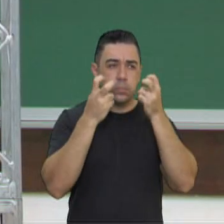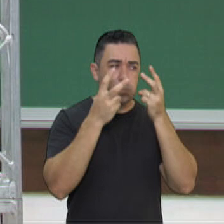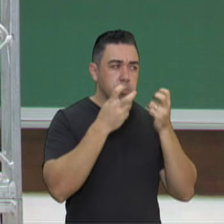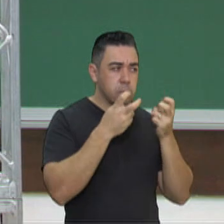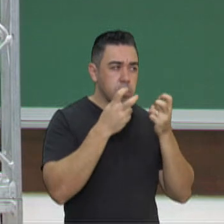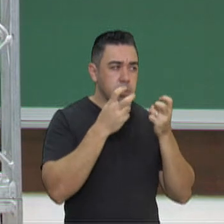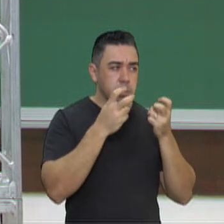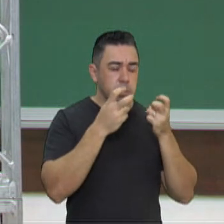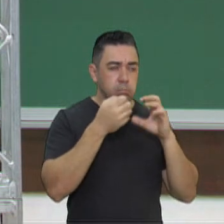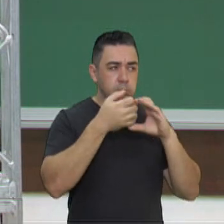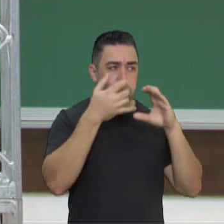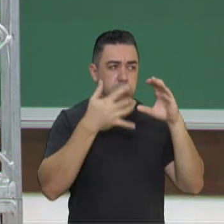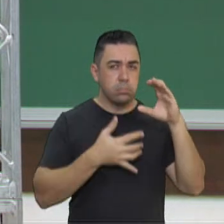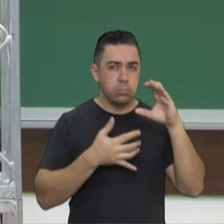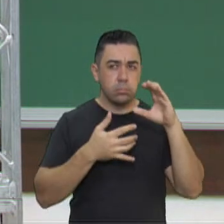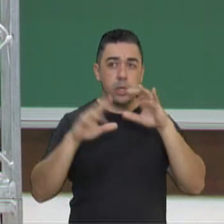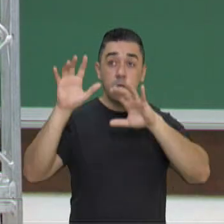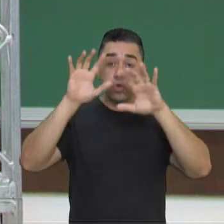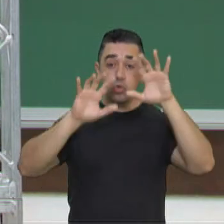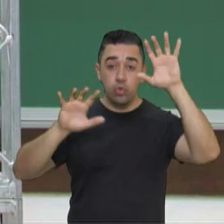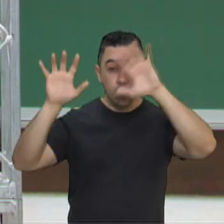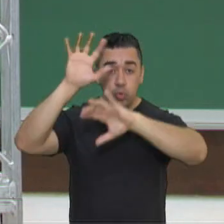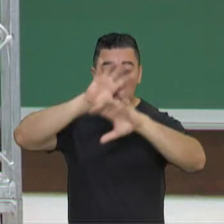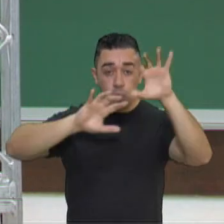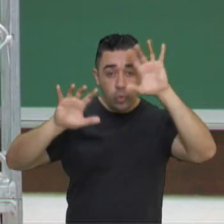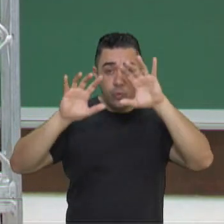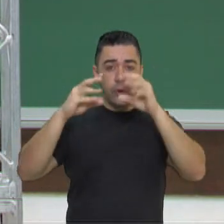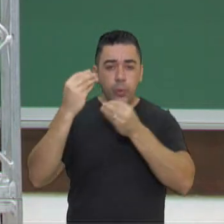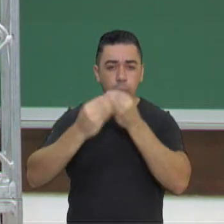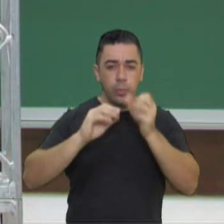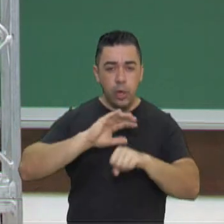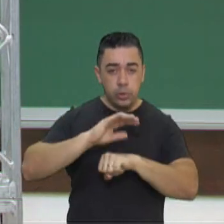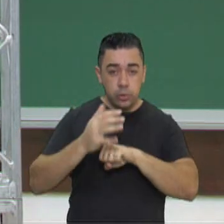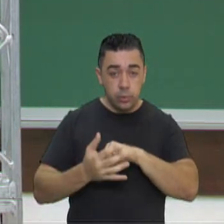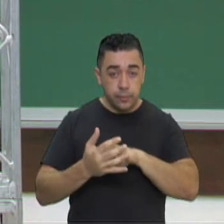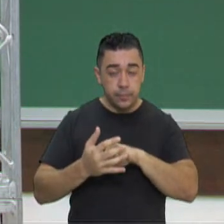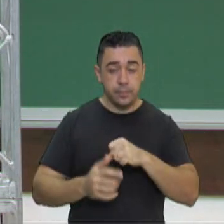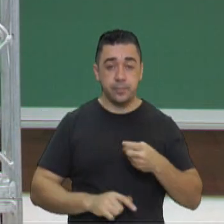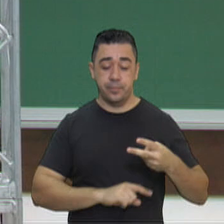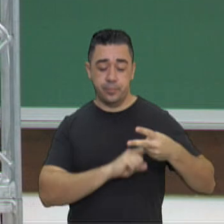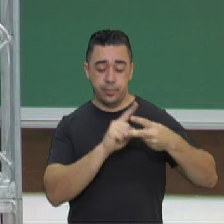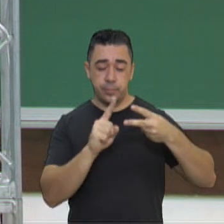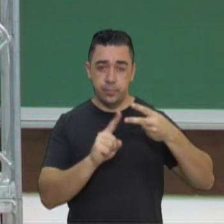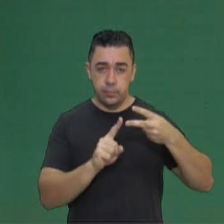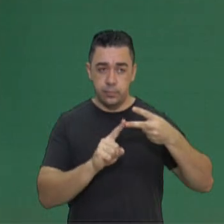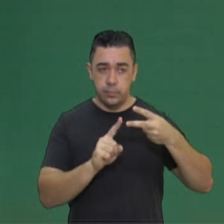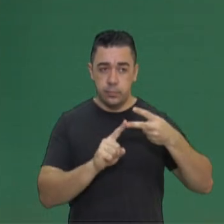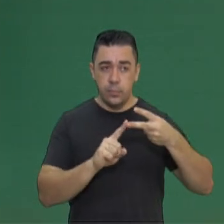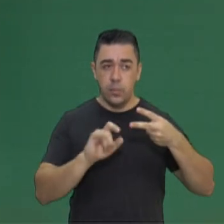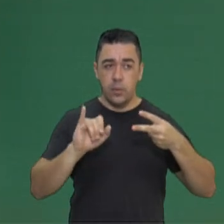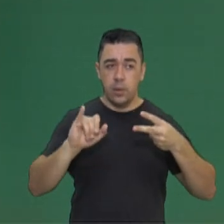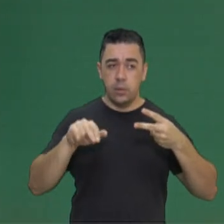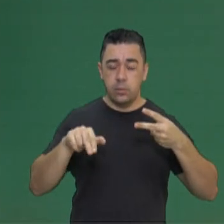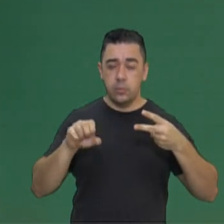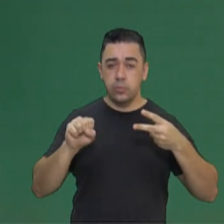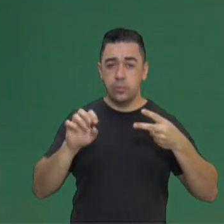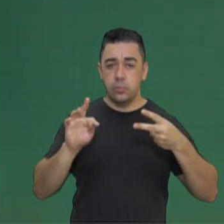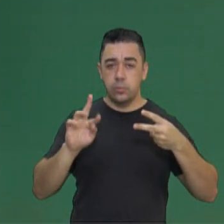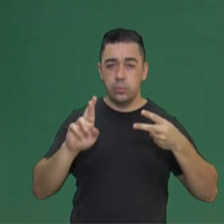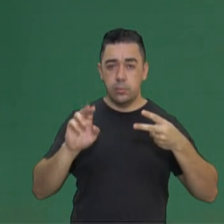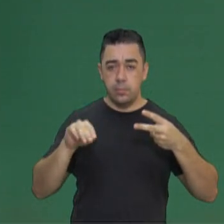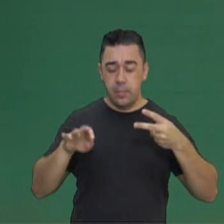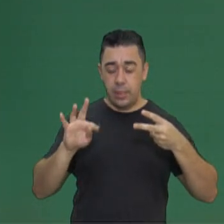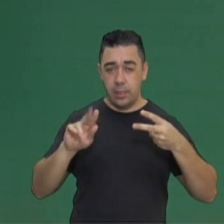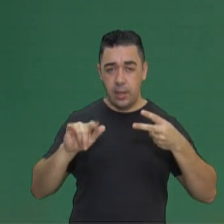as características das nuvens, da atmosfera. E quando a gente fala em instrumentais, são